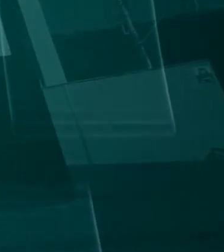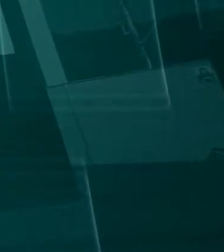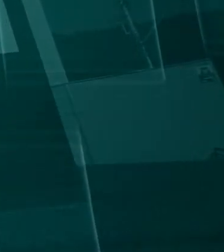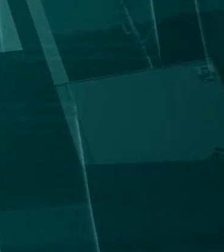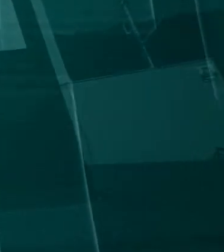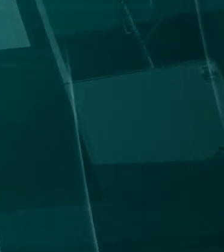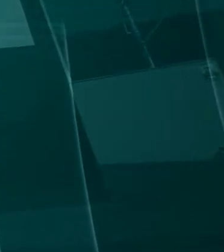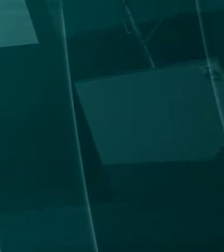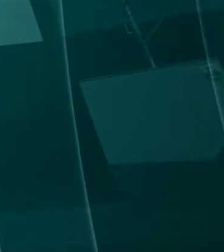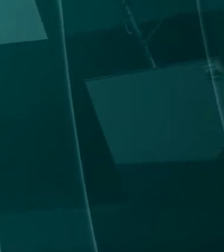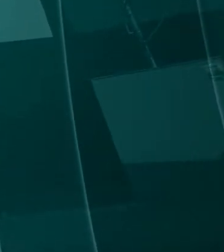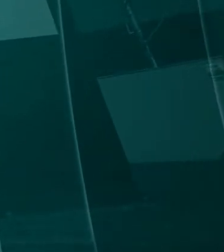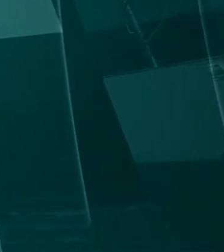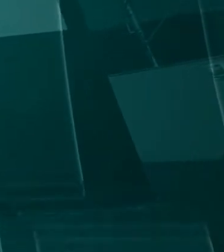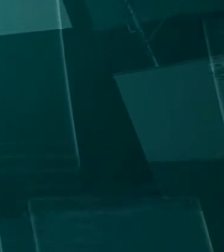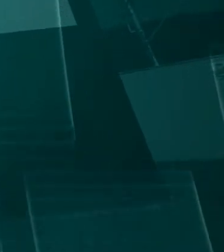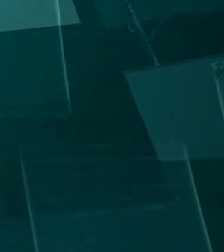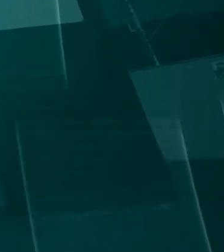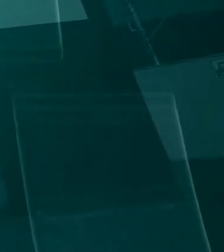aí